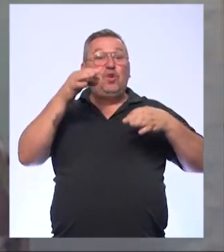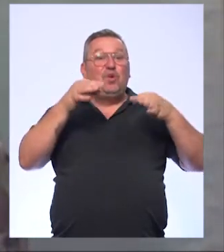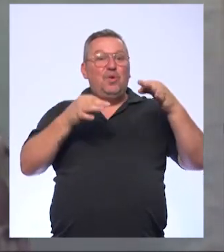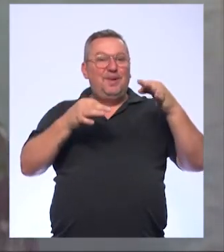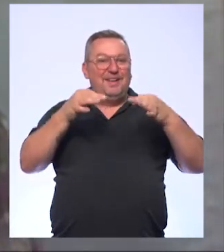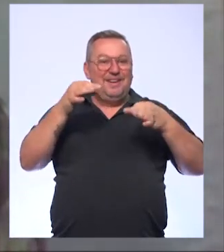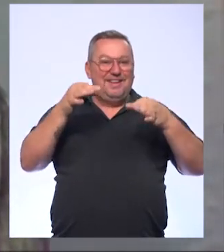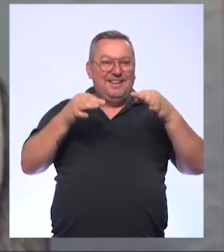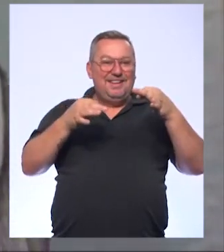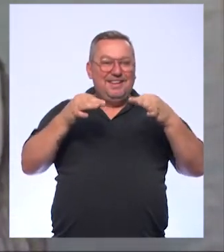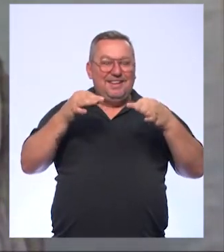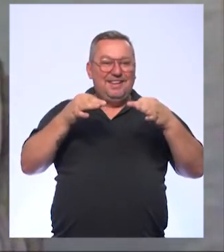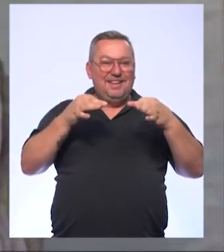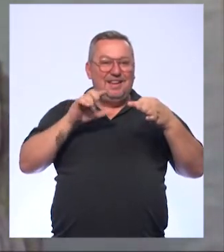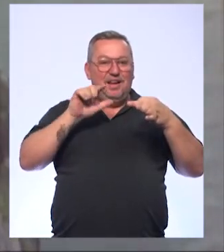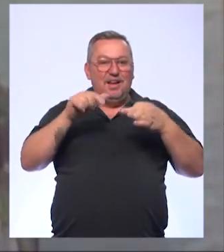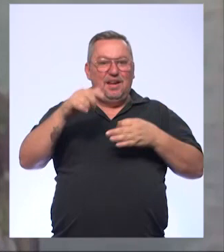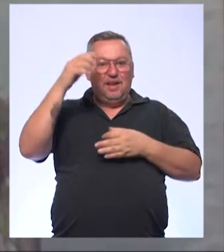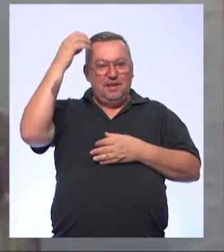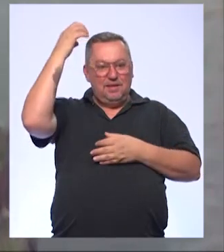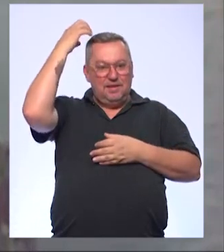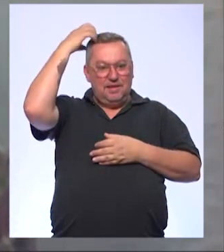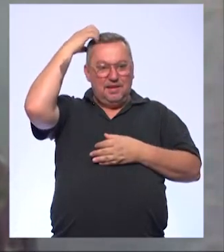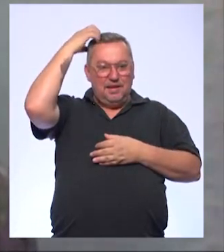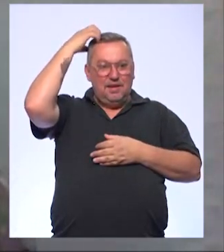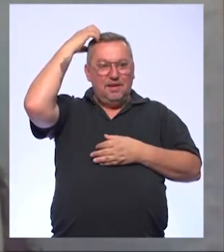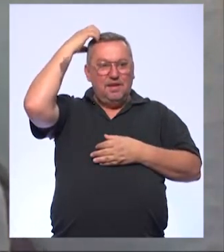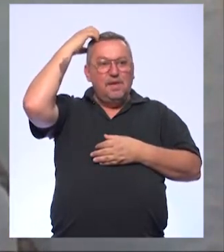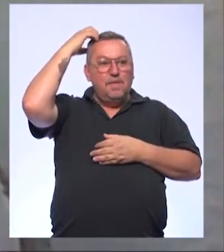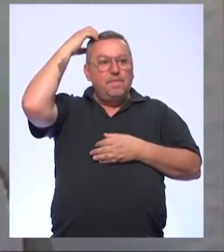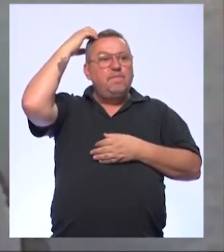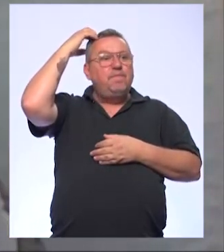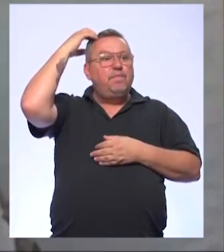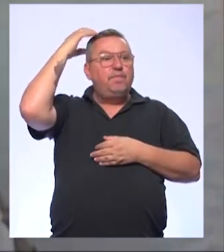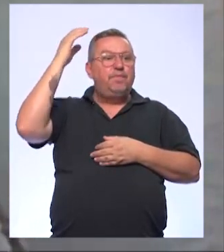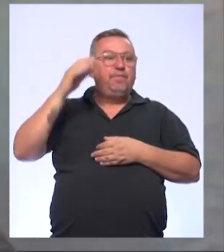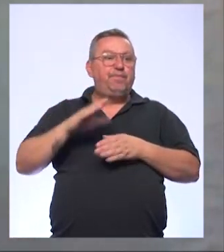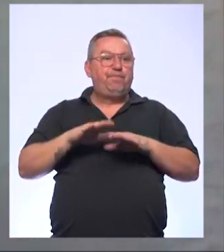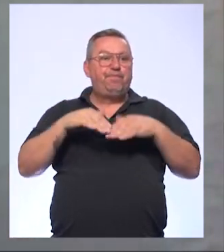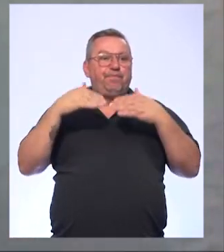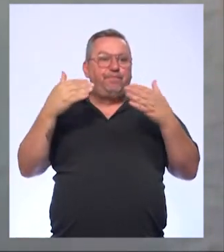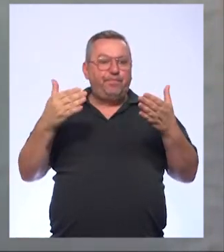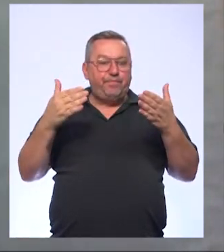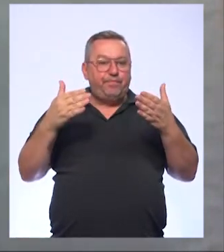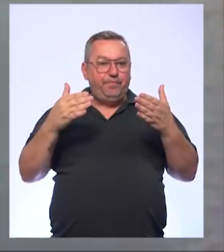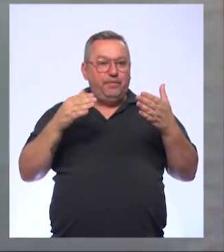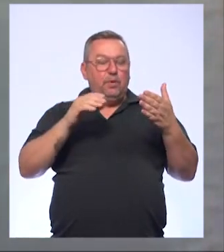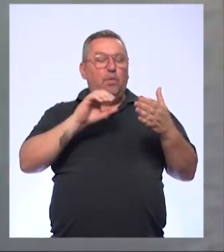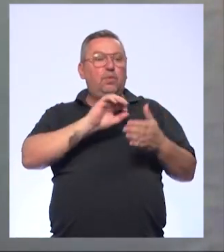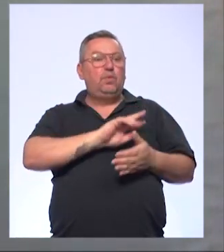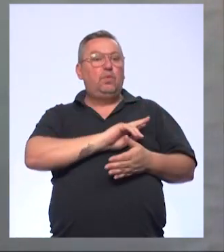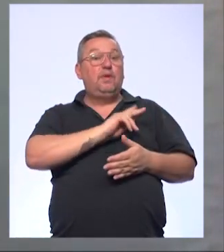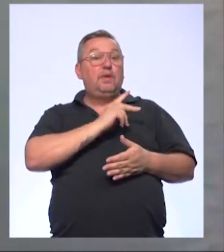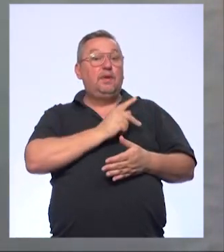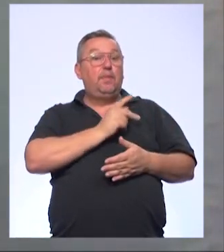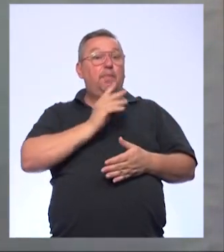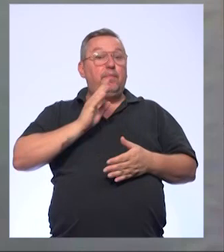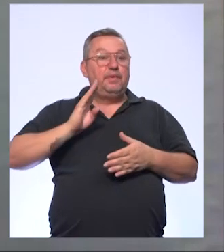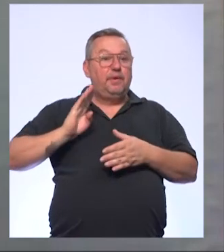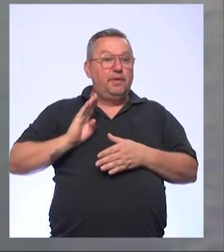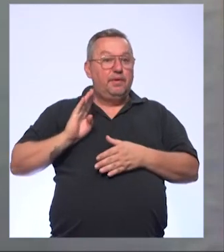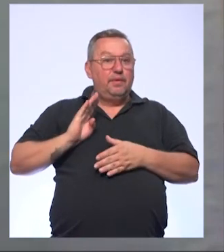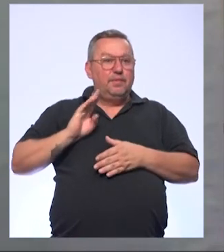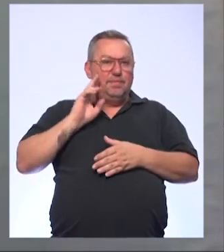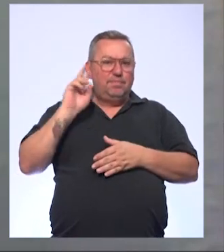juízes. E depois a era dos reis. Então, o povo hebreu,